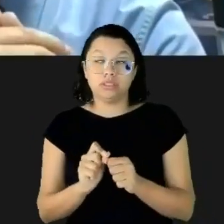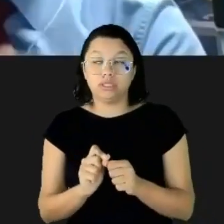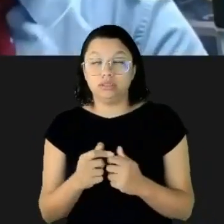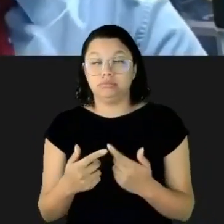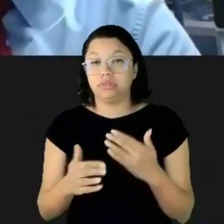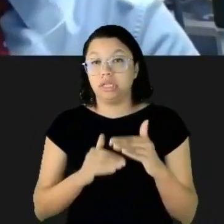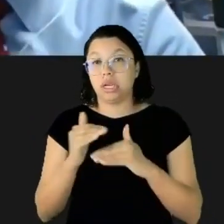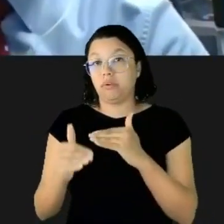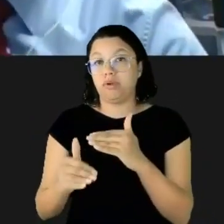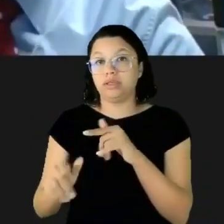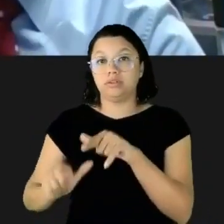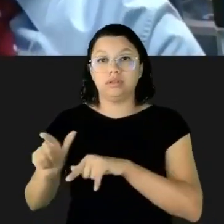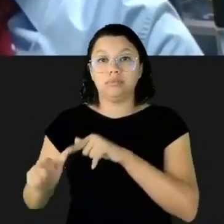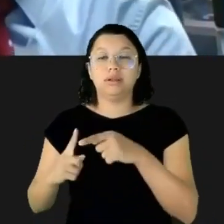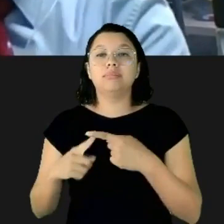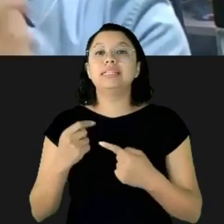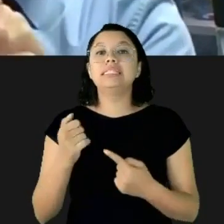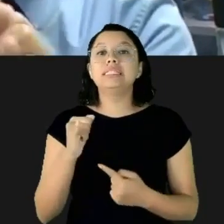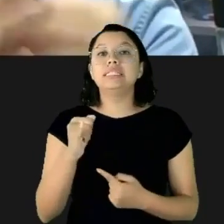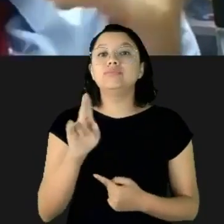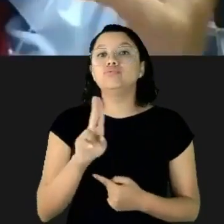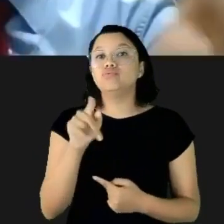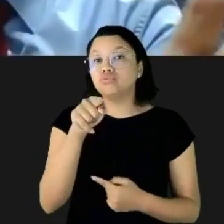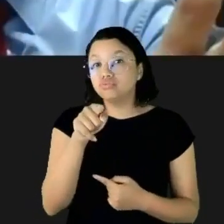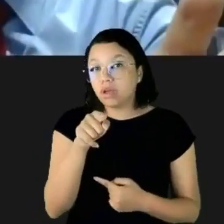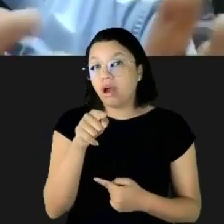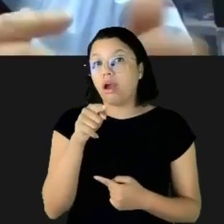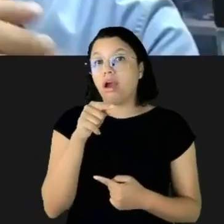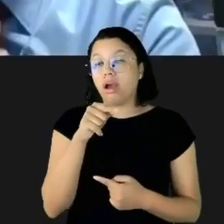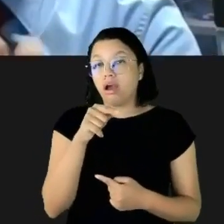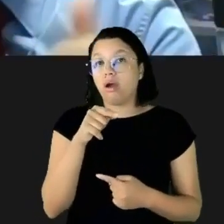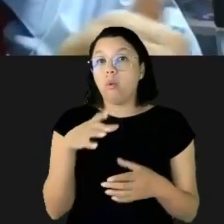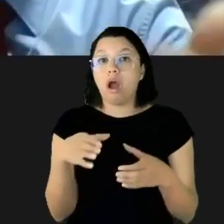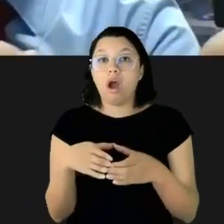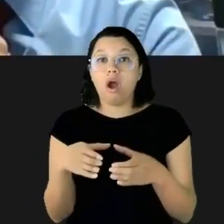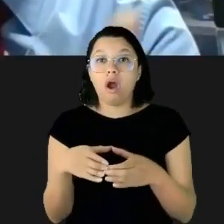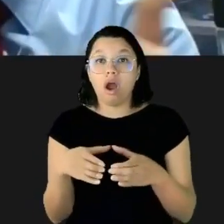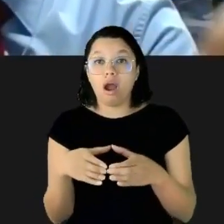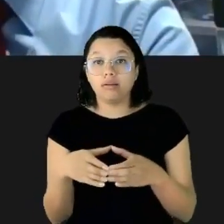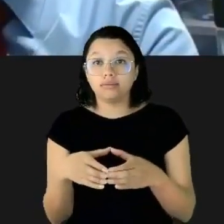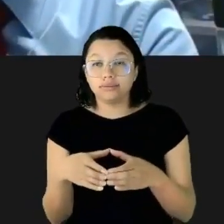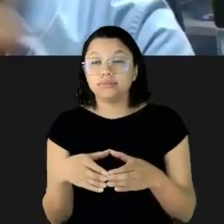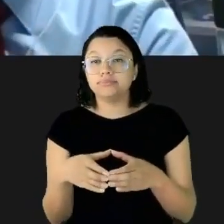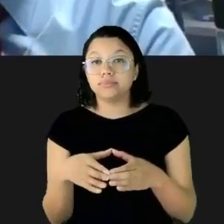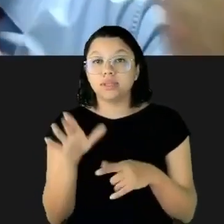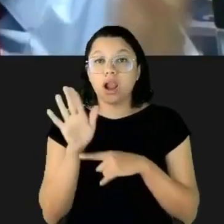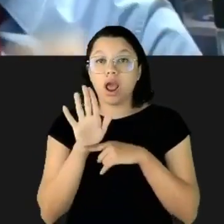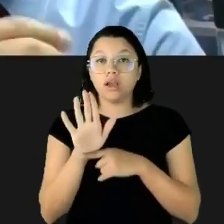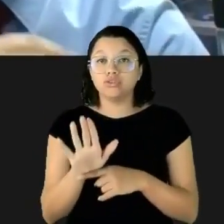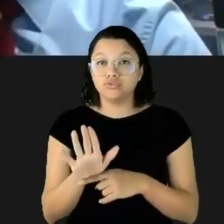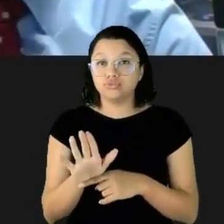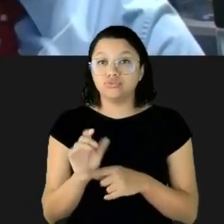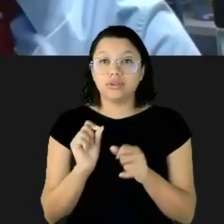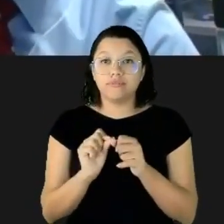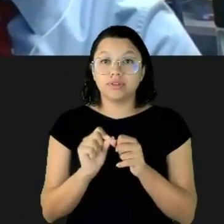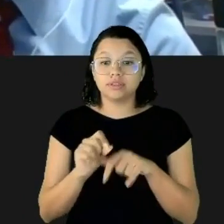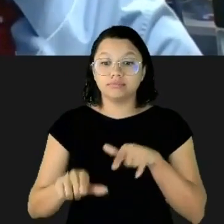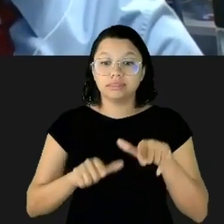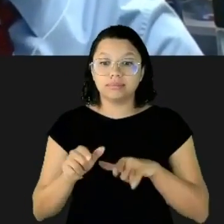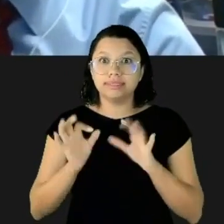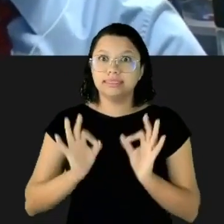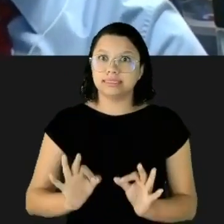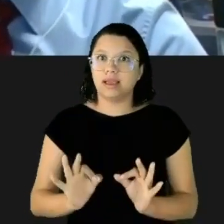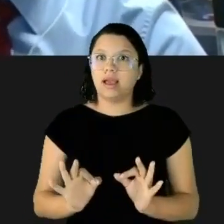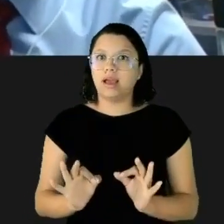tarefas mas se você usar o agrupador ele tem uma vantagem enorme de deixar o trabalho em dia de tudo que chega você consegue